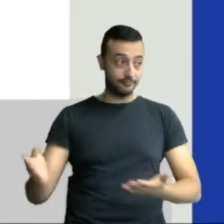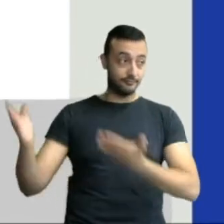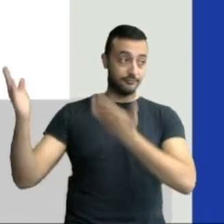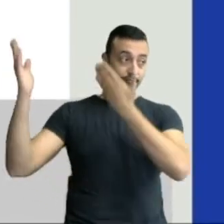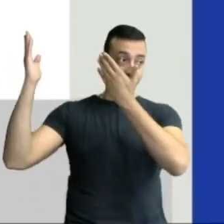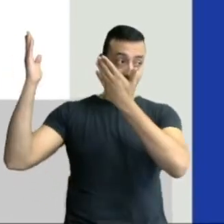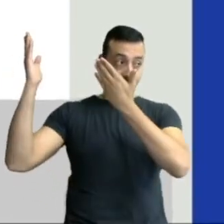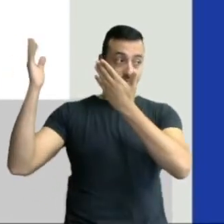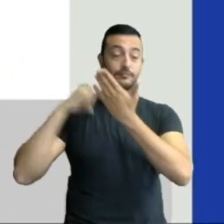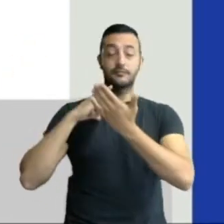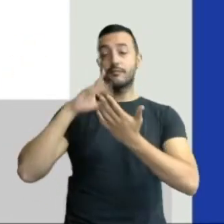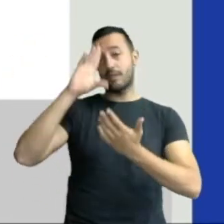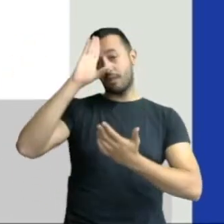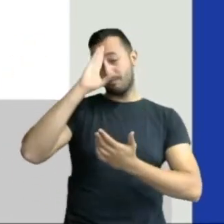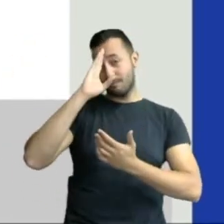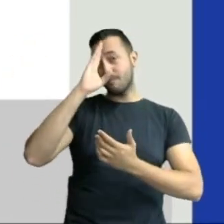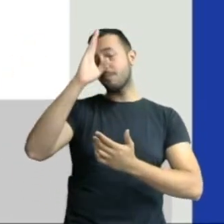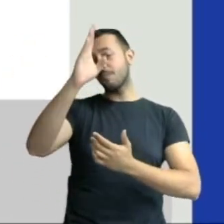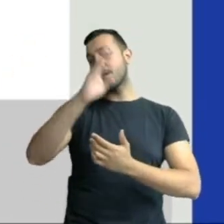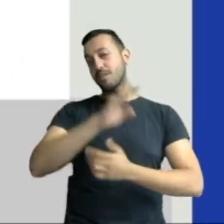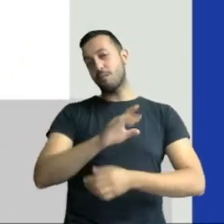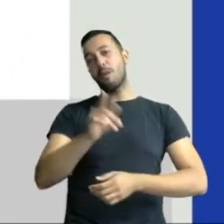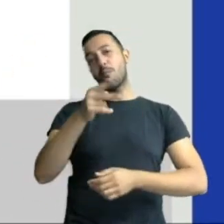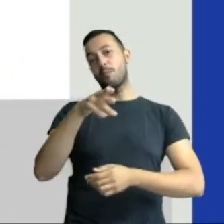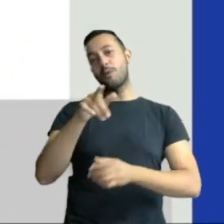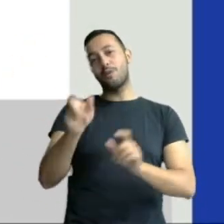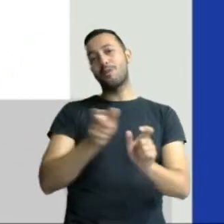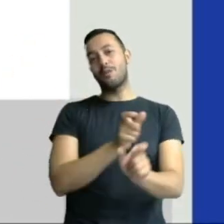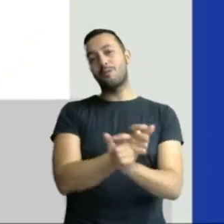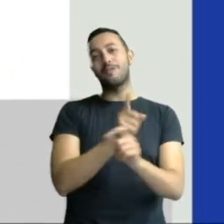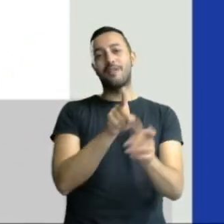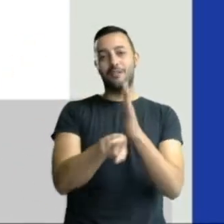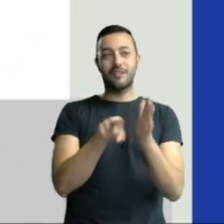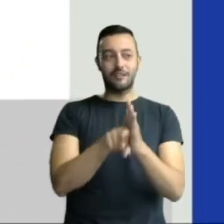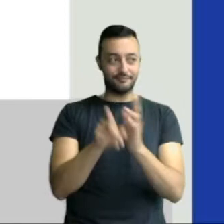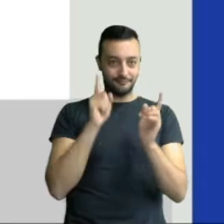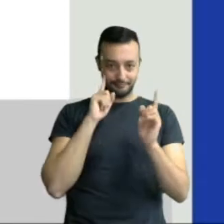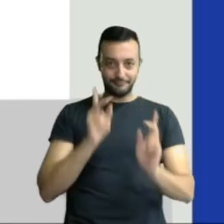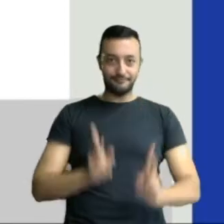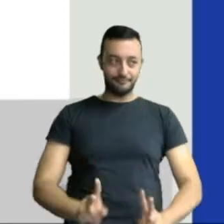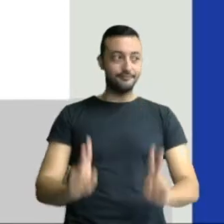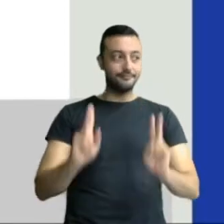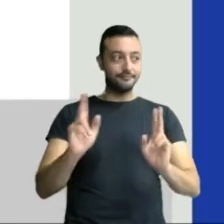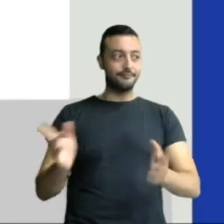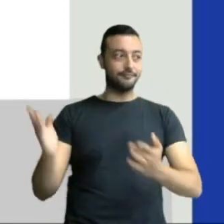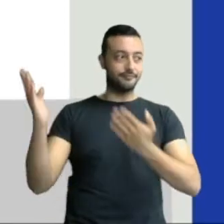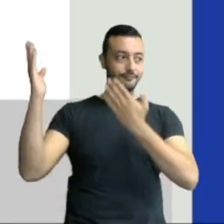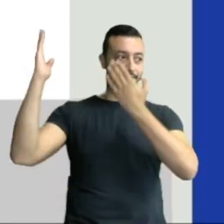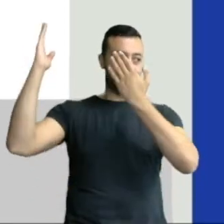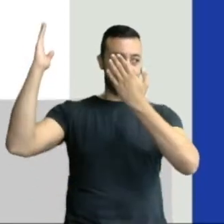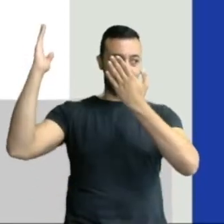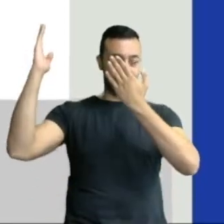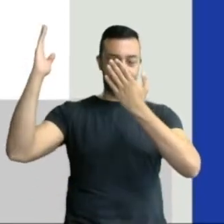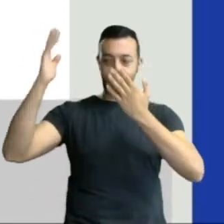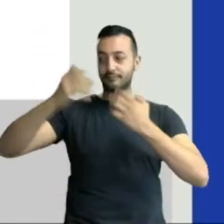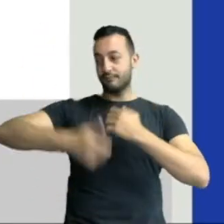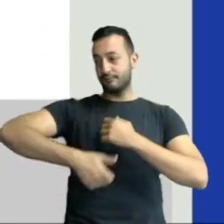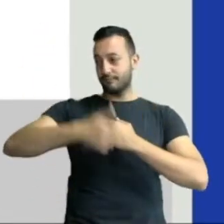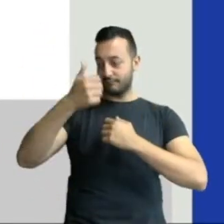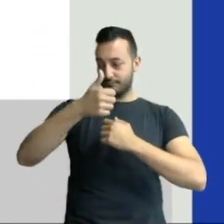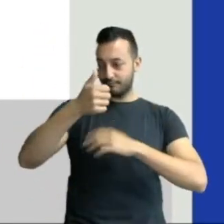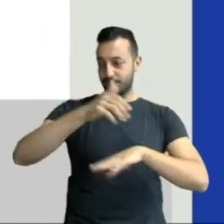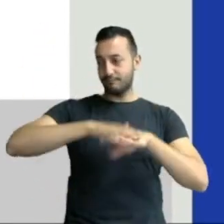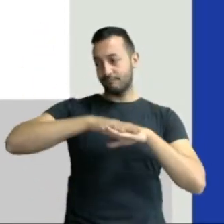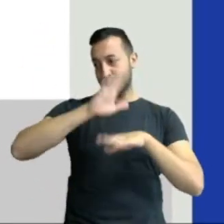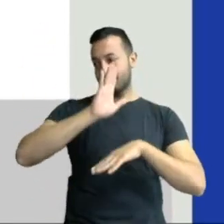temos os principais pronomes interrogativos. Vamos lá? O primeiro que temos aí, acredito que é um dos